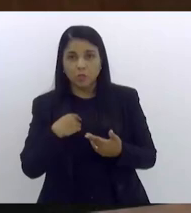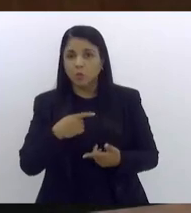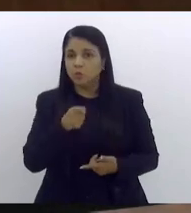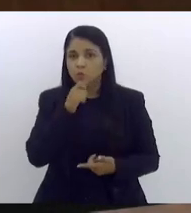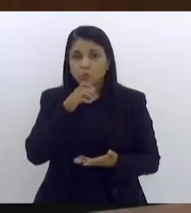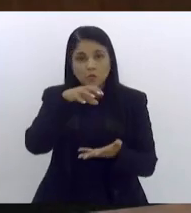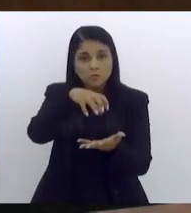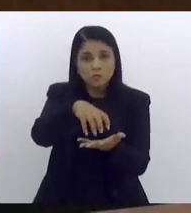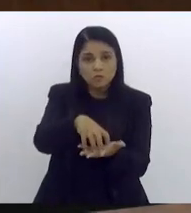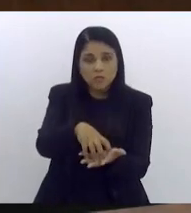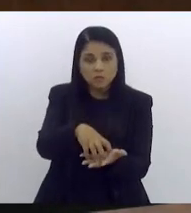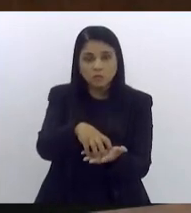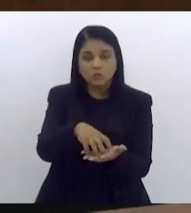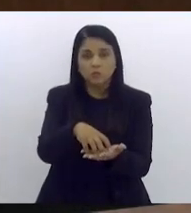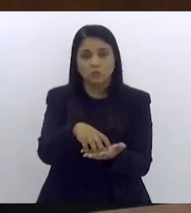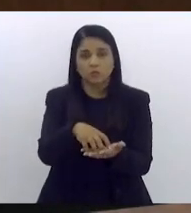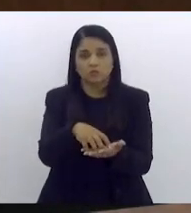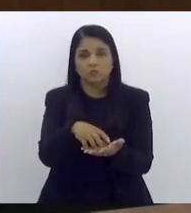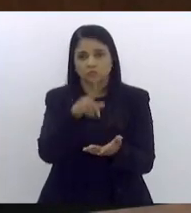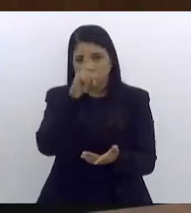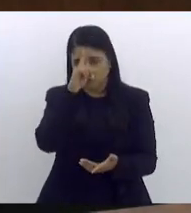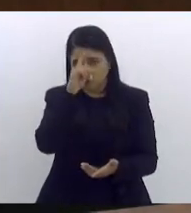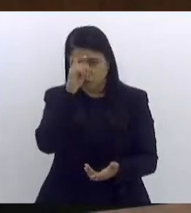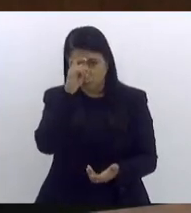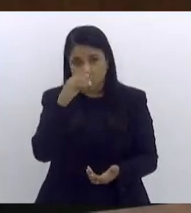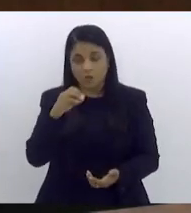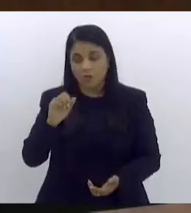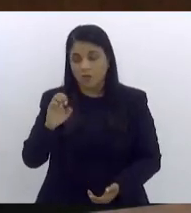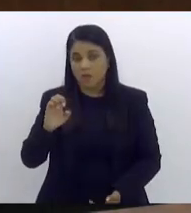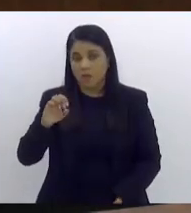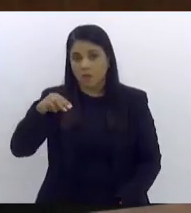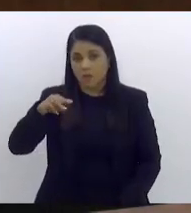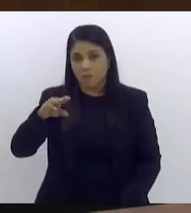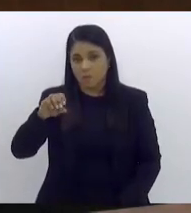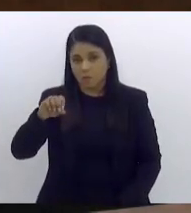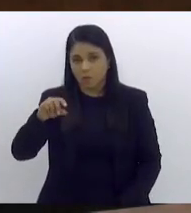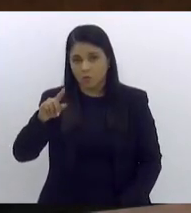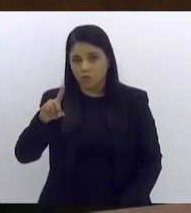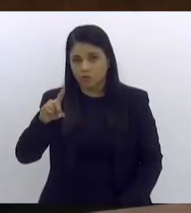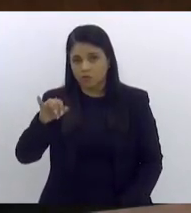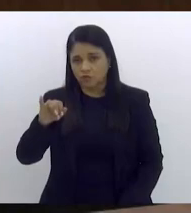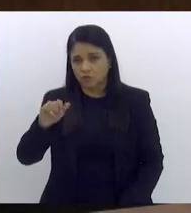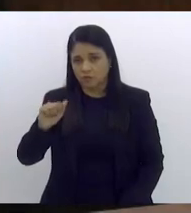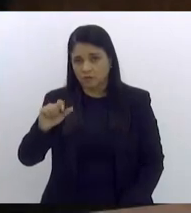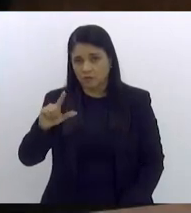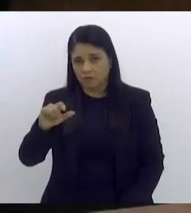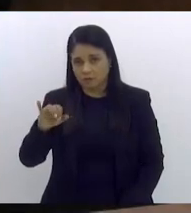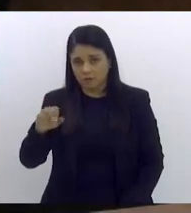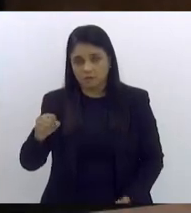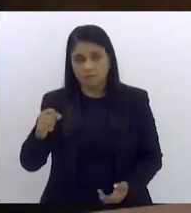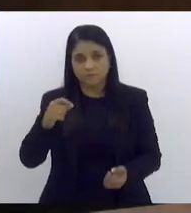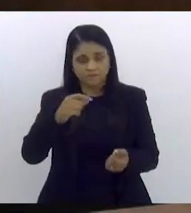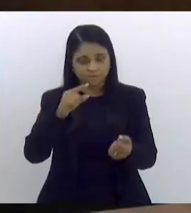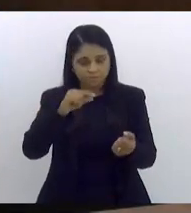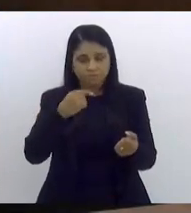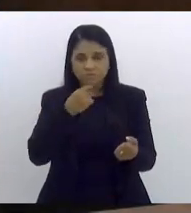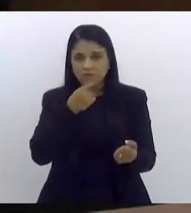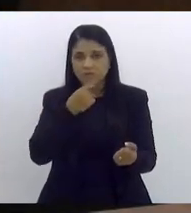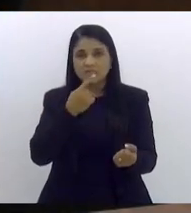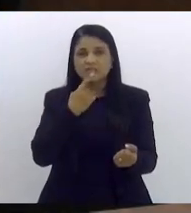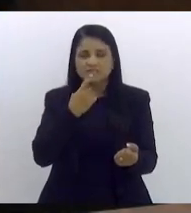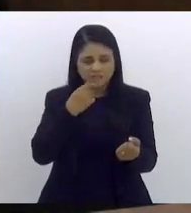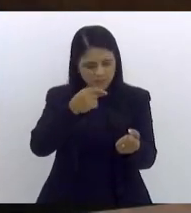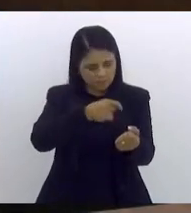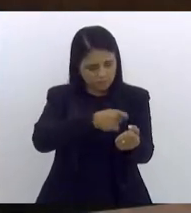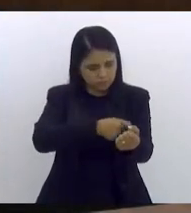hemodiálise. Hemodiálise, então, é um absurdo. Tratamento pesado, agressivo, e as pessoas têm que sair de Maricá 3